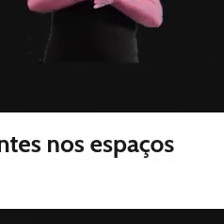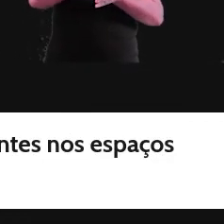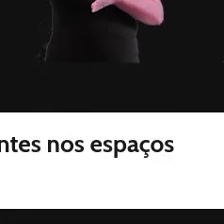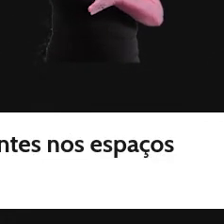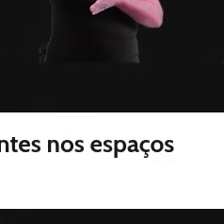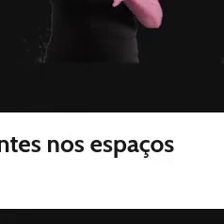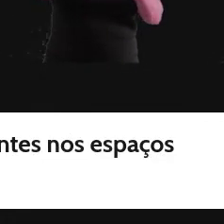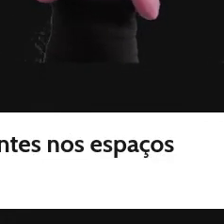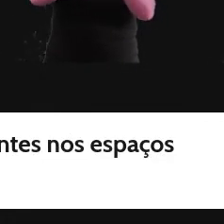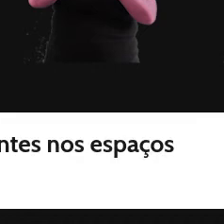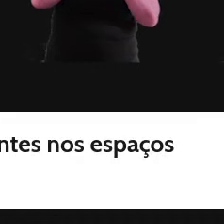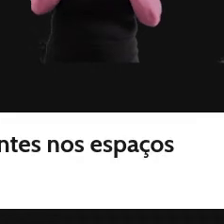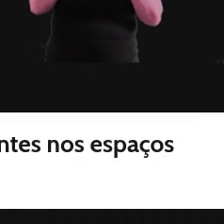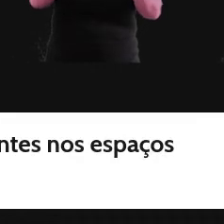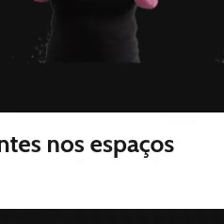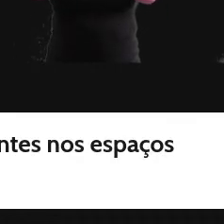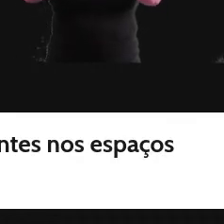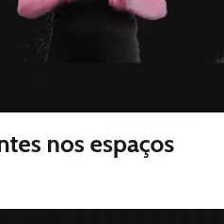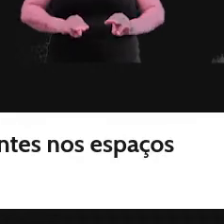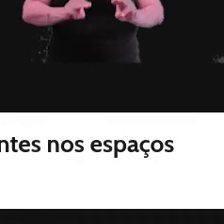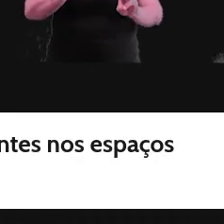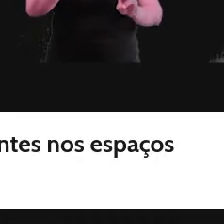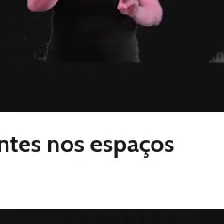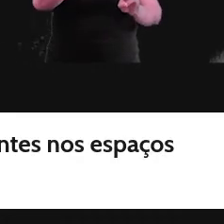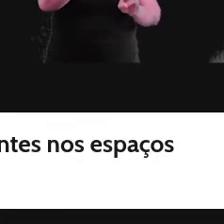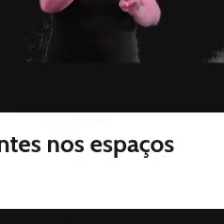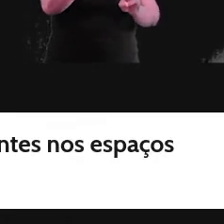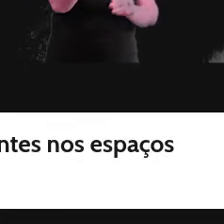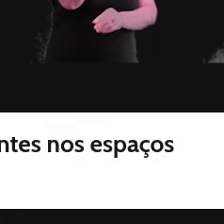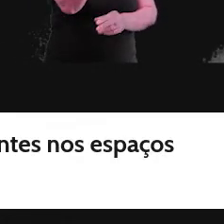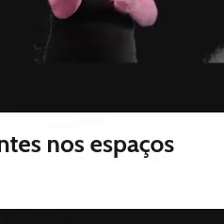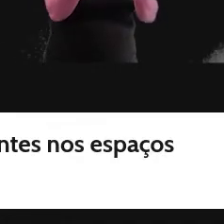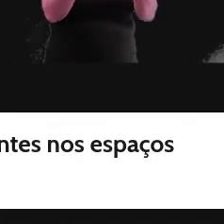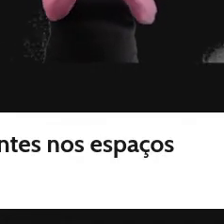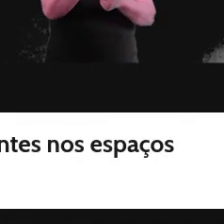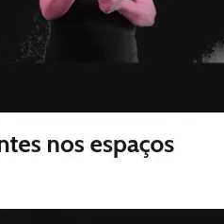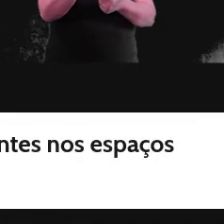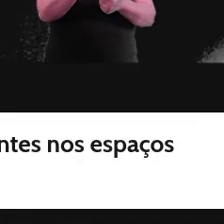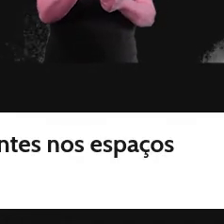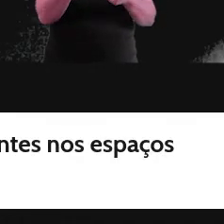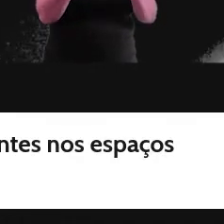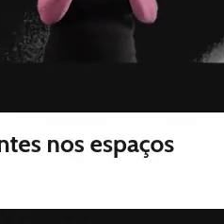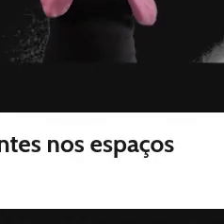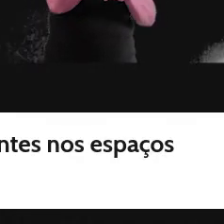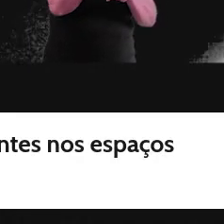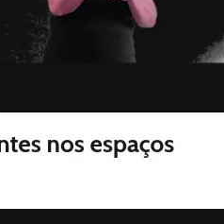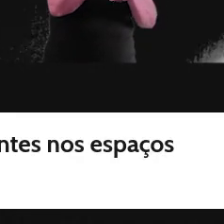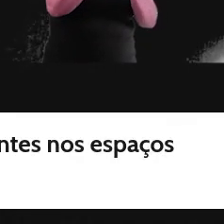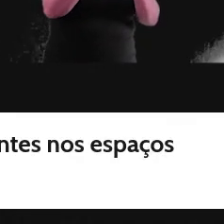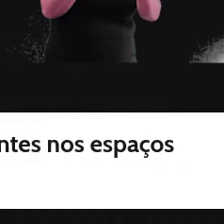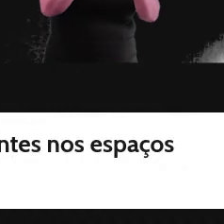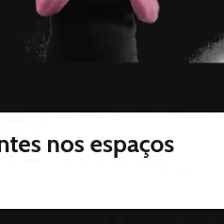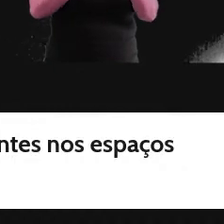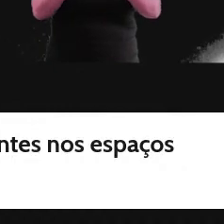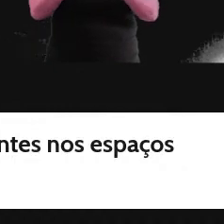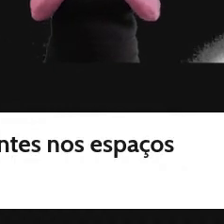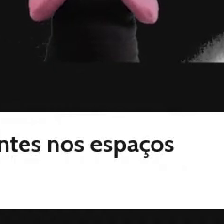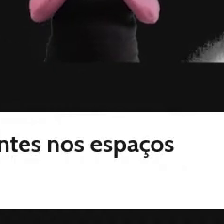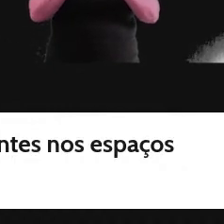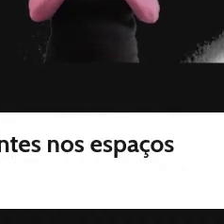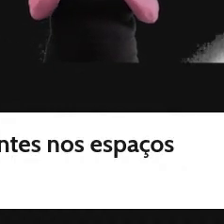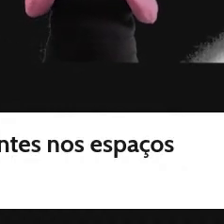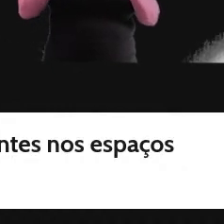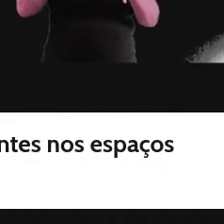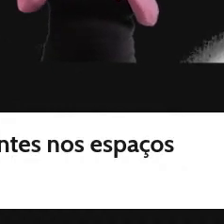em si, mas agora falando dos museus, ele não é dado só por um fator, só porque a exposição não é acessível. ele é dado por